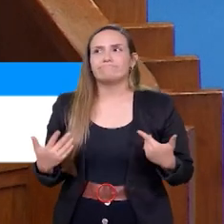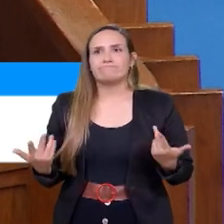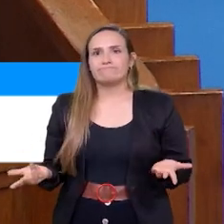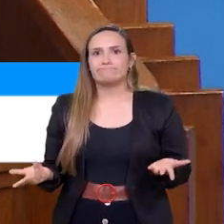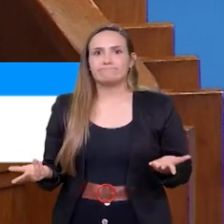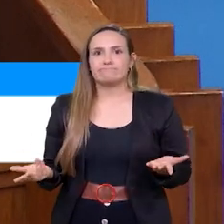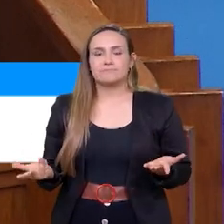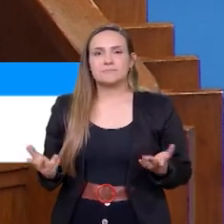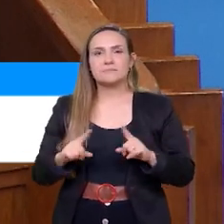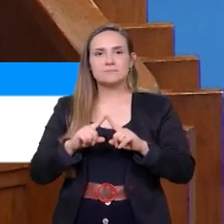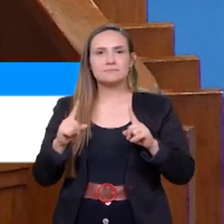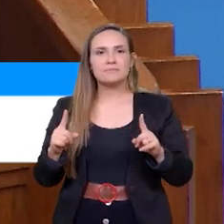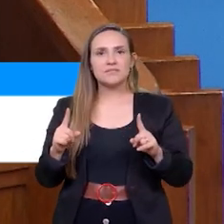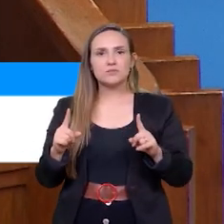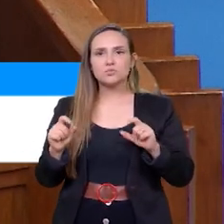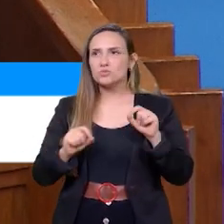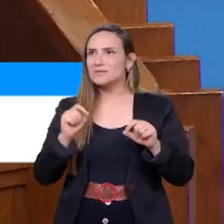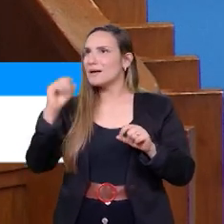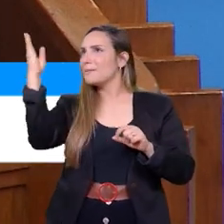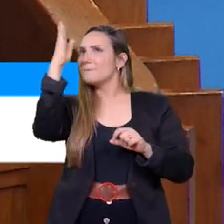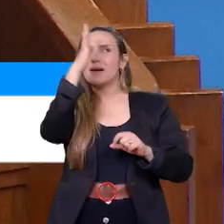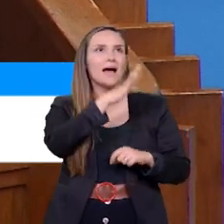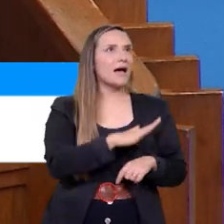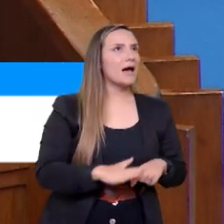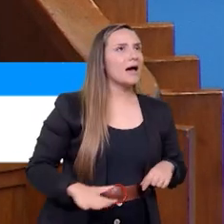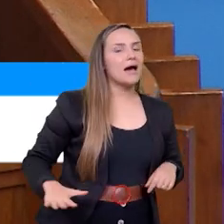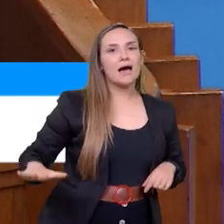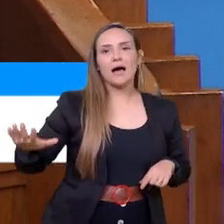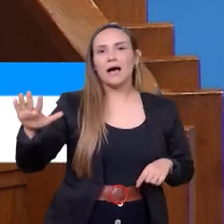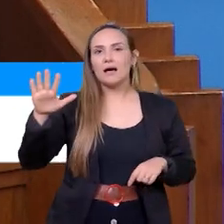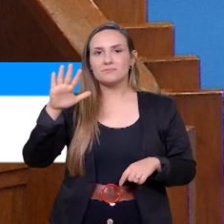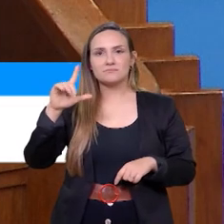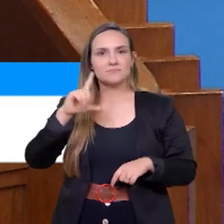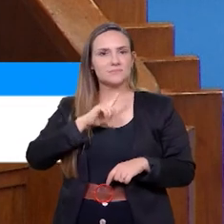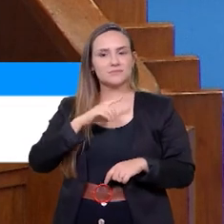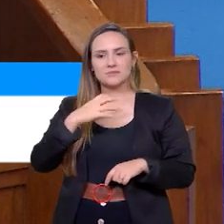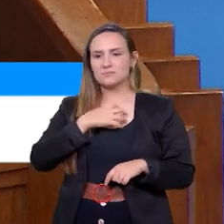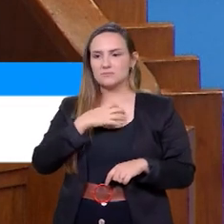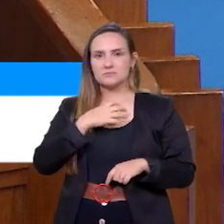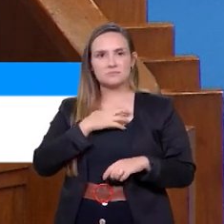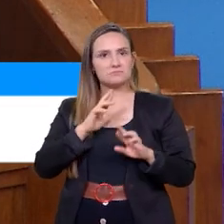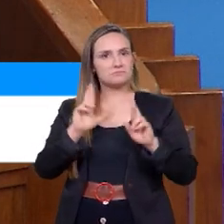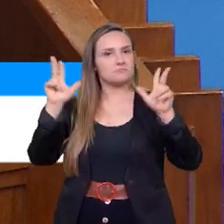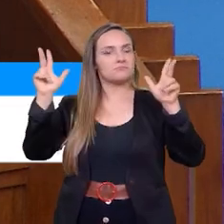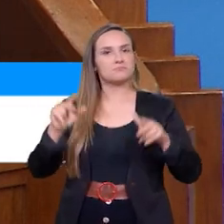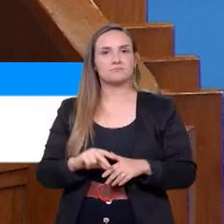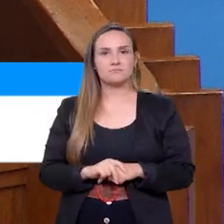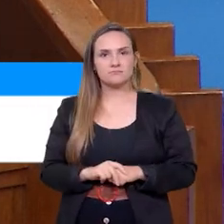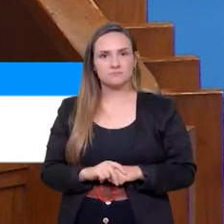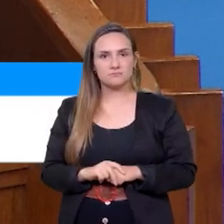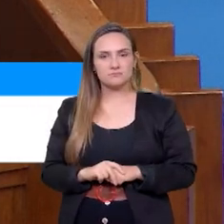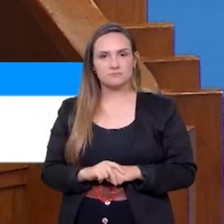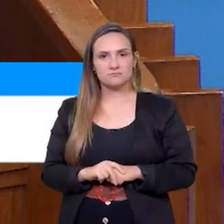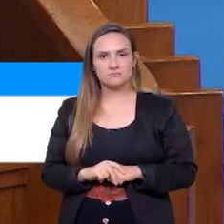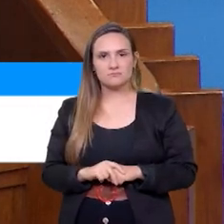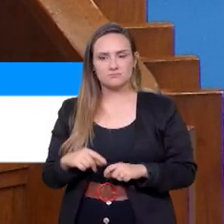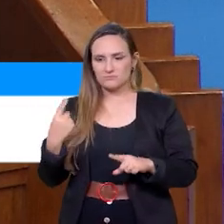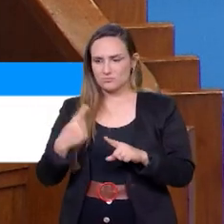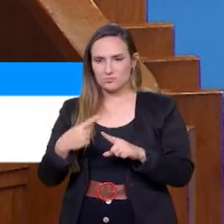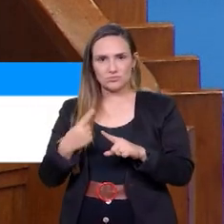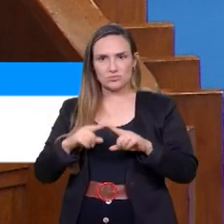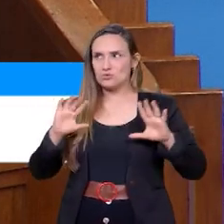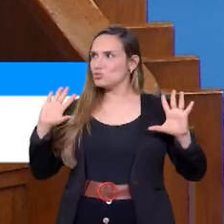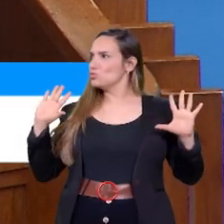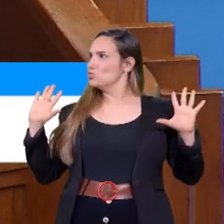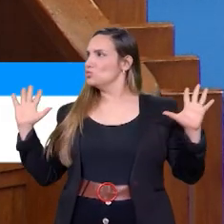contestação e indignação de uma parcela da nossa sociedade mas é inconteste